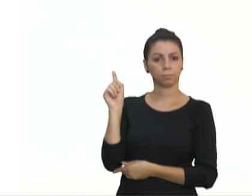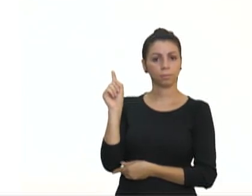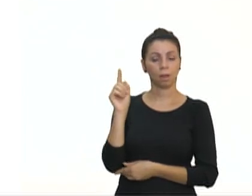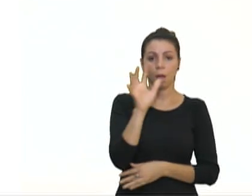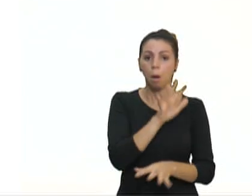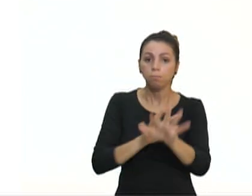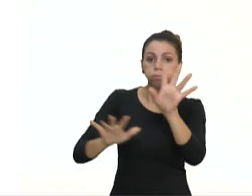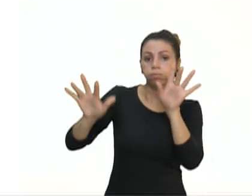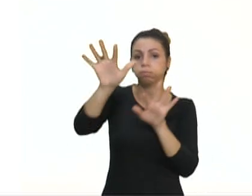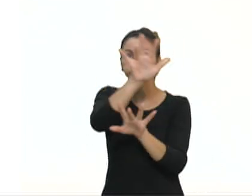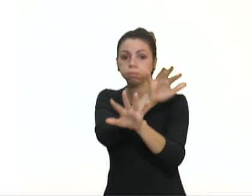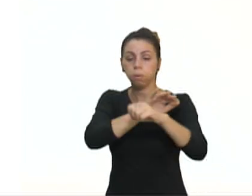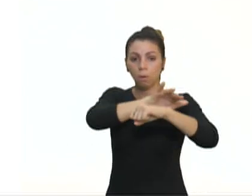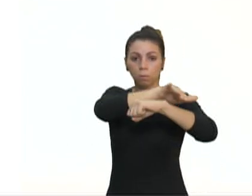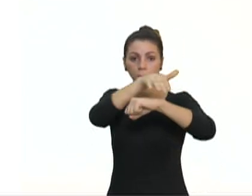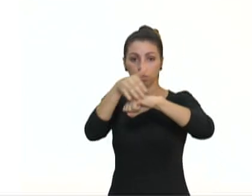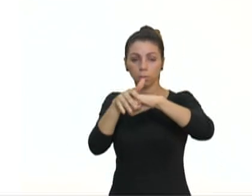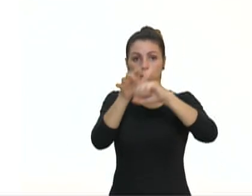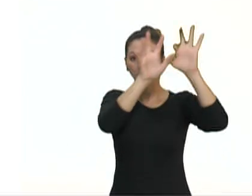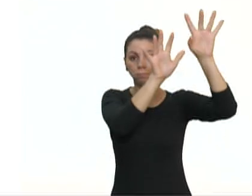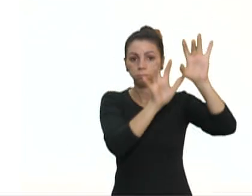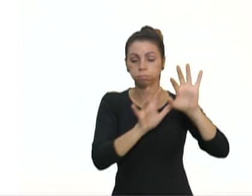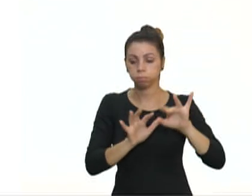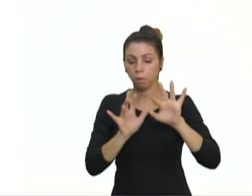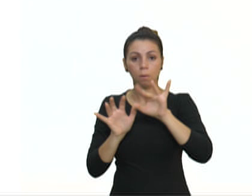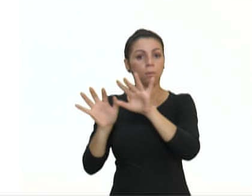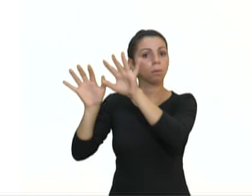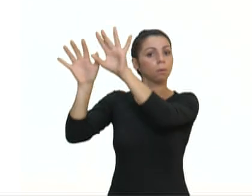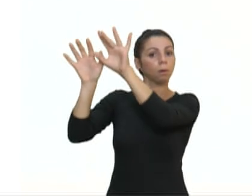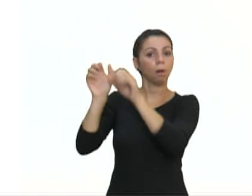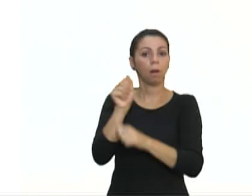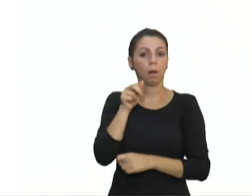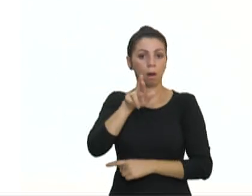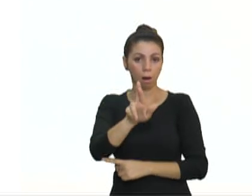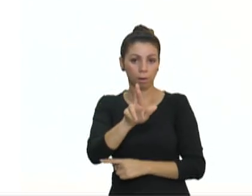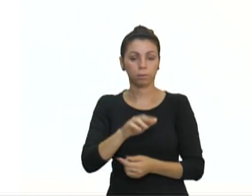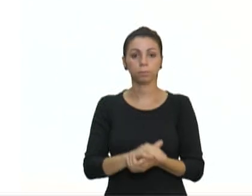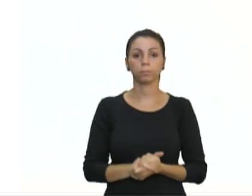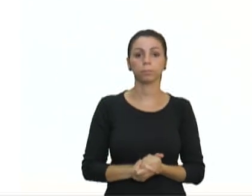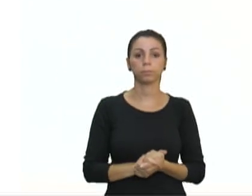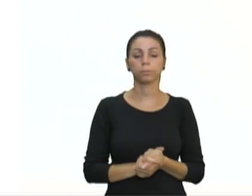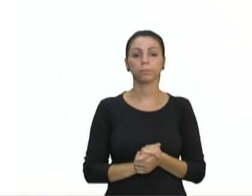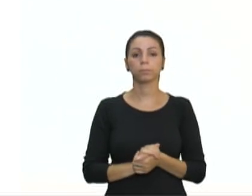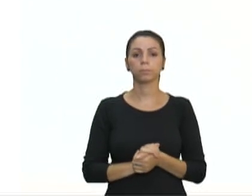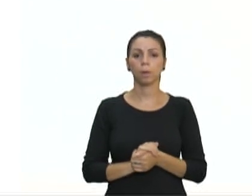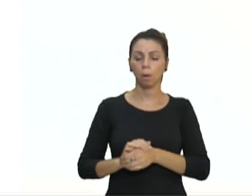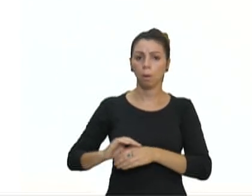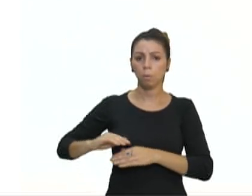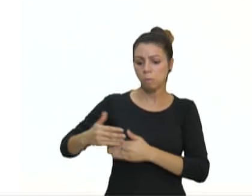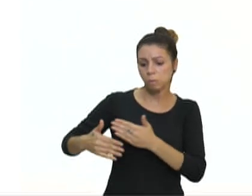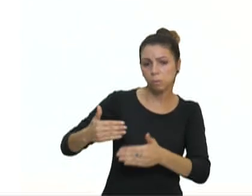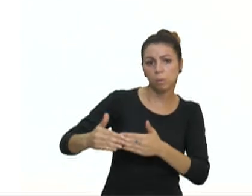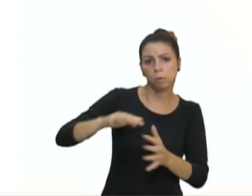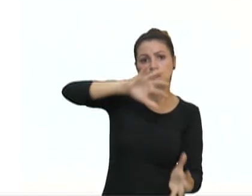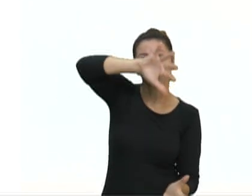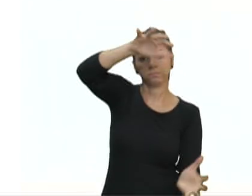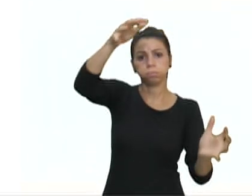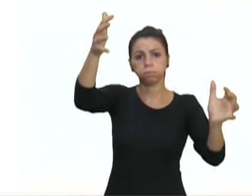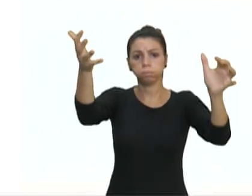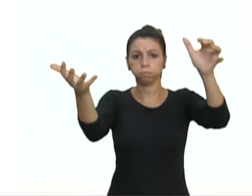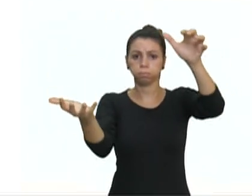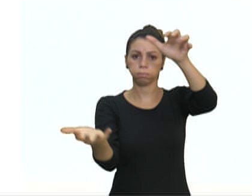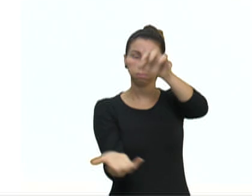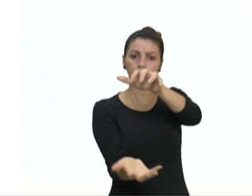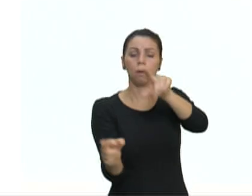correntes atmosféricas, os deslocamentos de massas de ar. Falamos desse processo de inversão térmica e